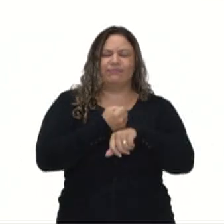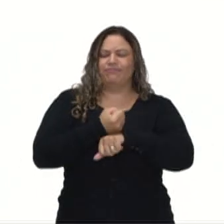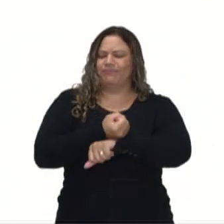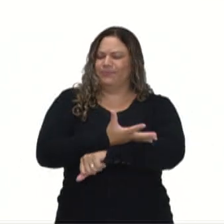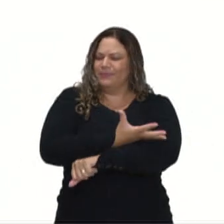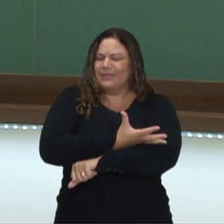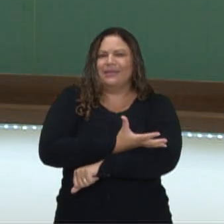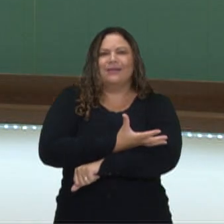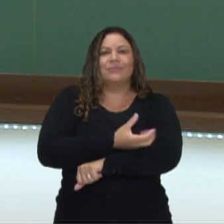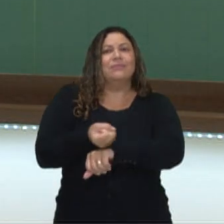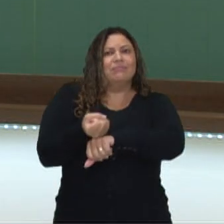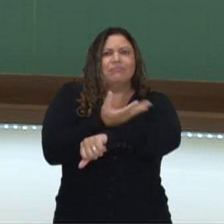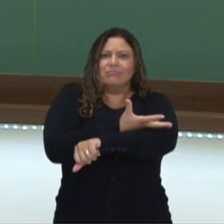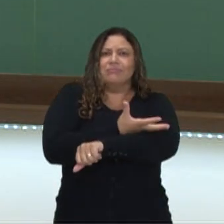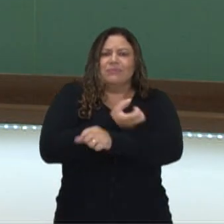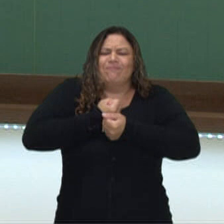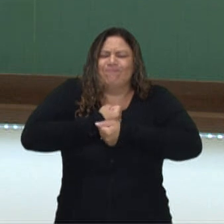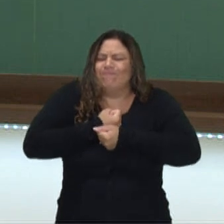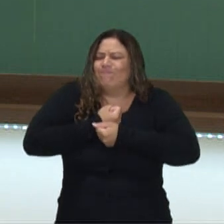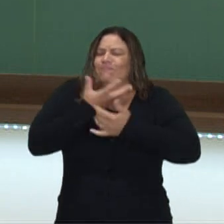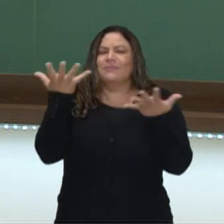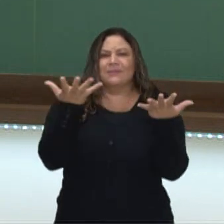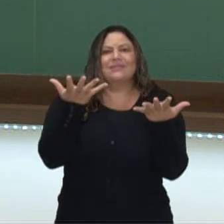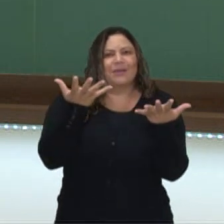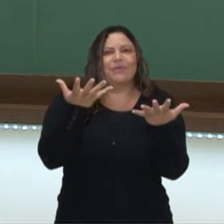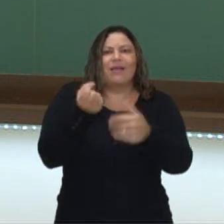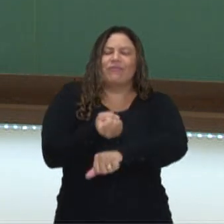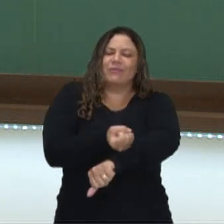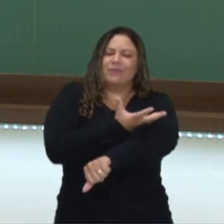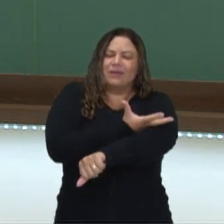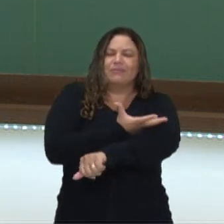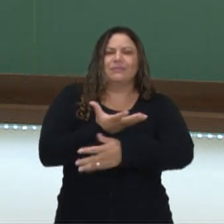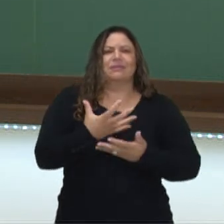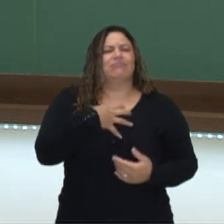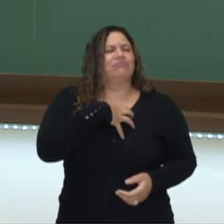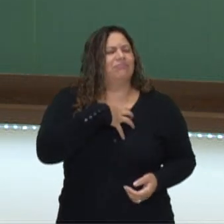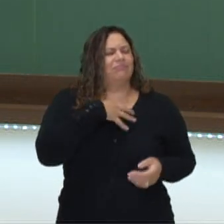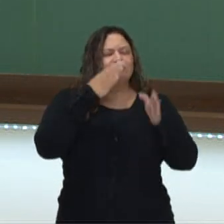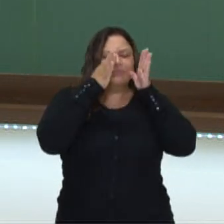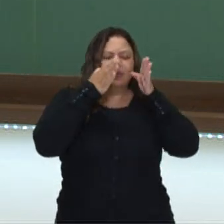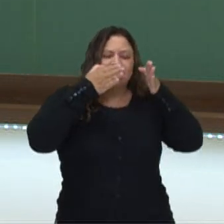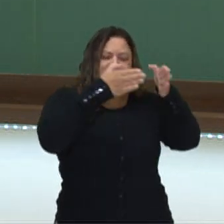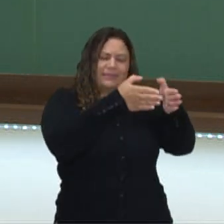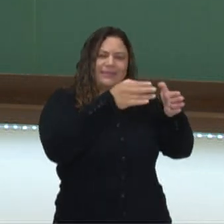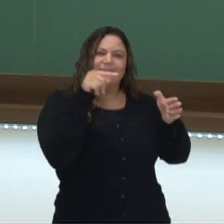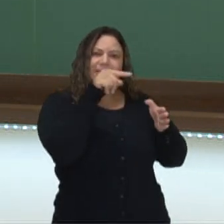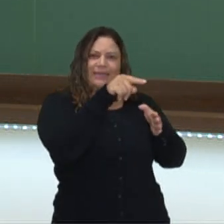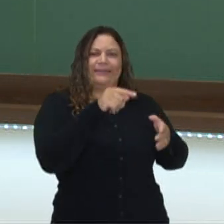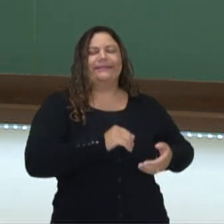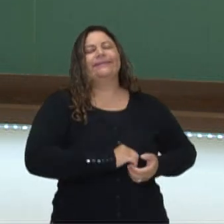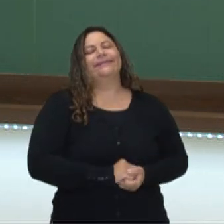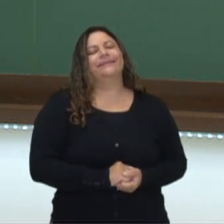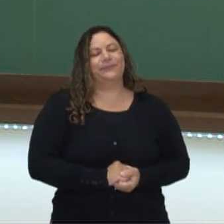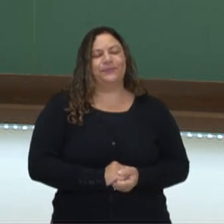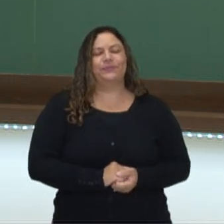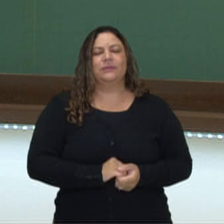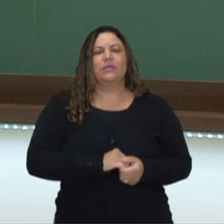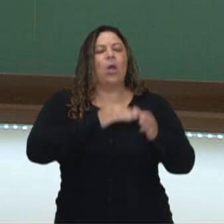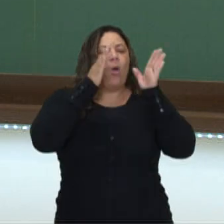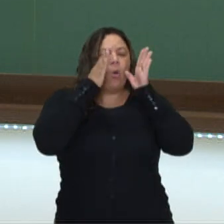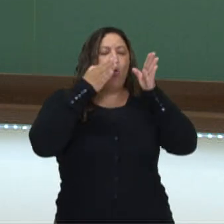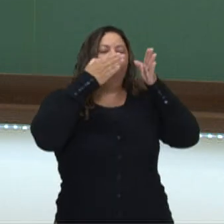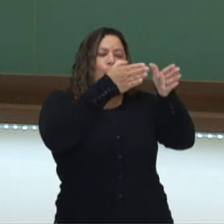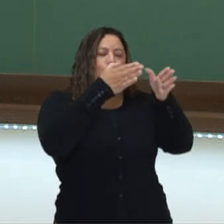emotiva. Observem que ele está desabafando, né? A função ali se centra no emissor. Ou seja, o foco está